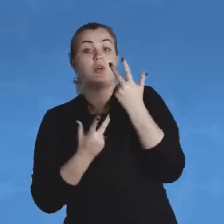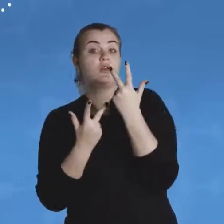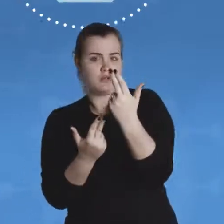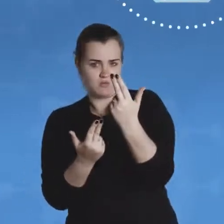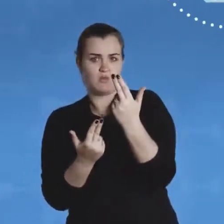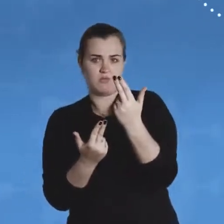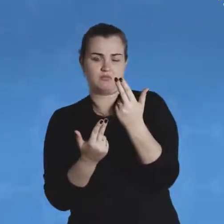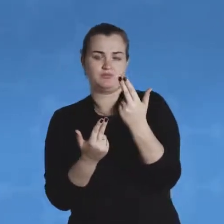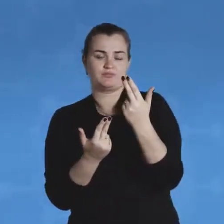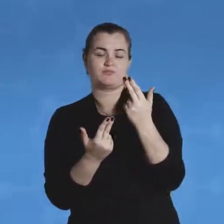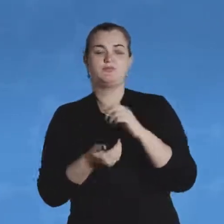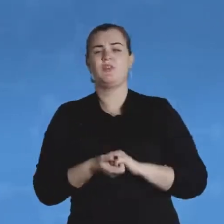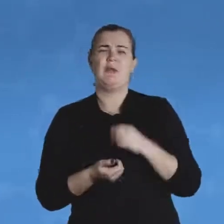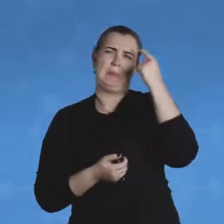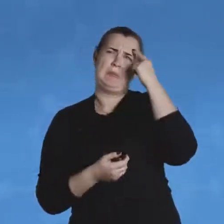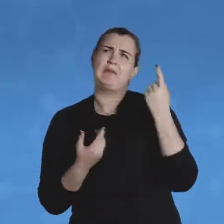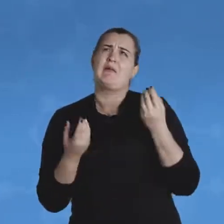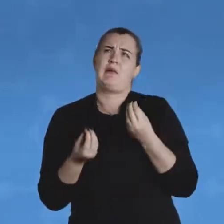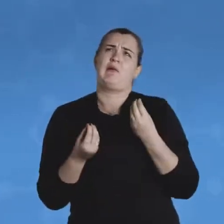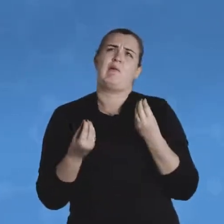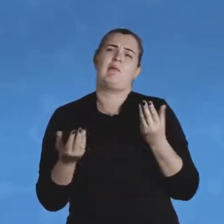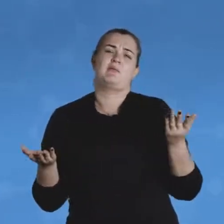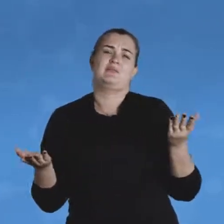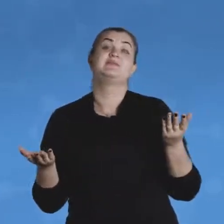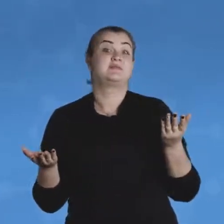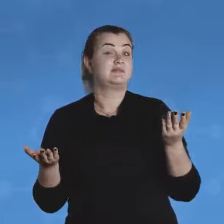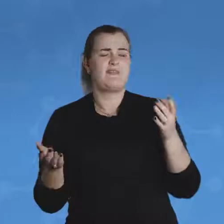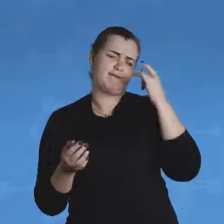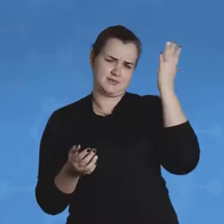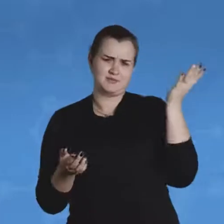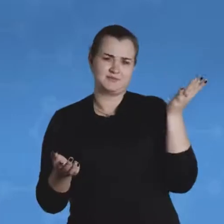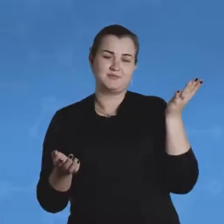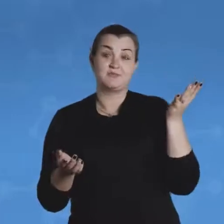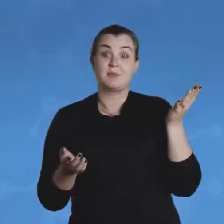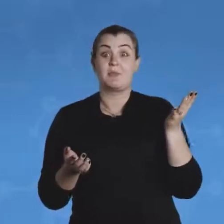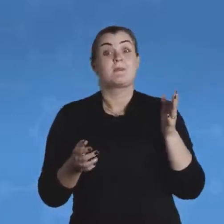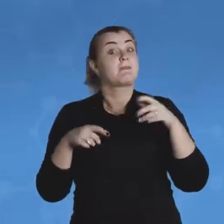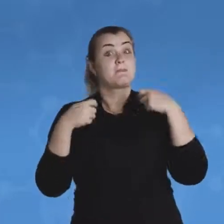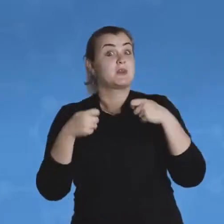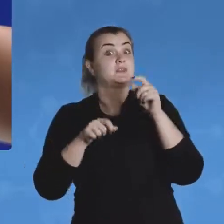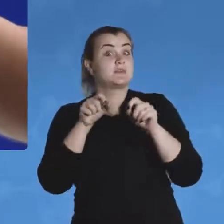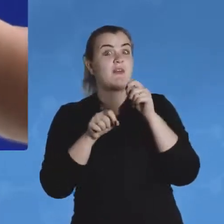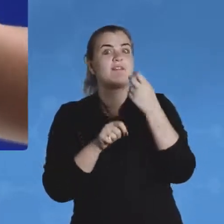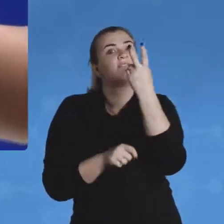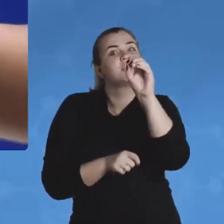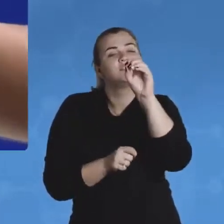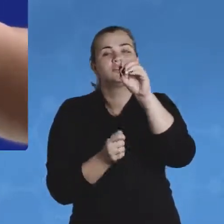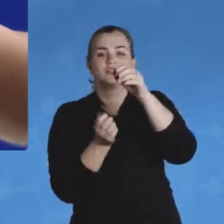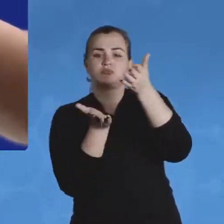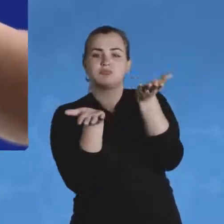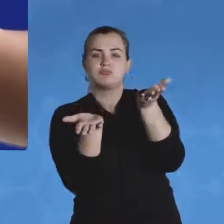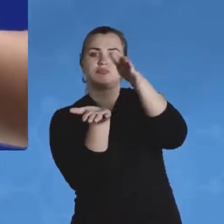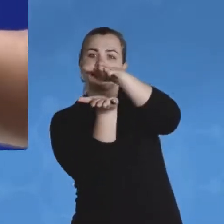insulina. Você deve estar se perguntando como eu faço isso. É fácil, basta você realizar 20 movimentos entre as palmas